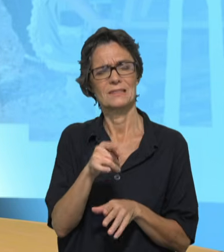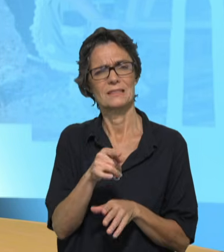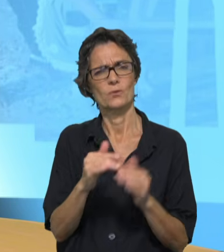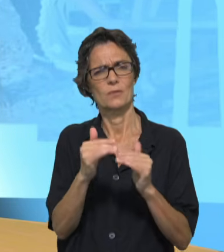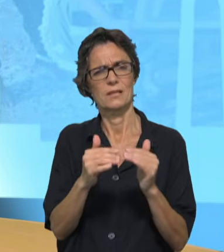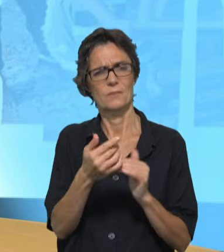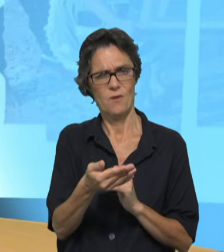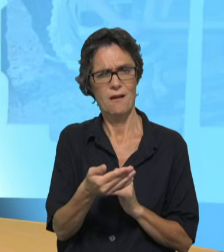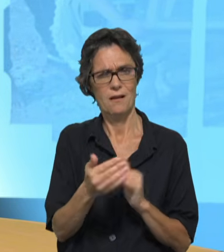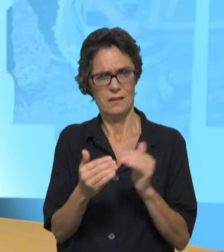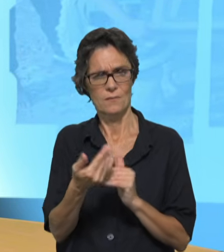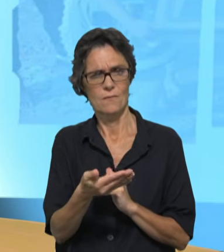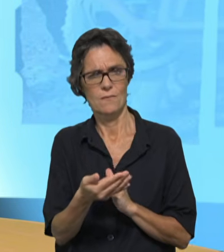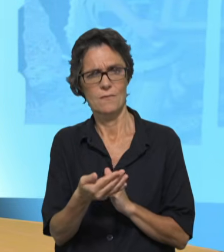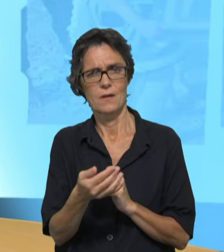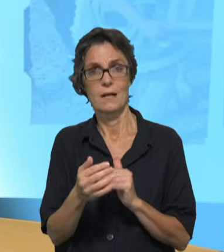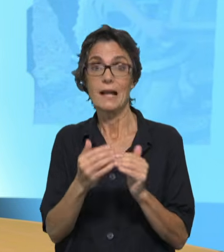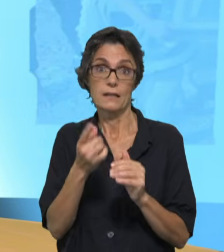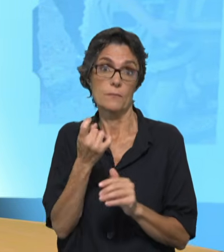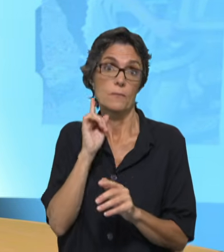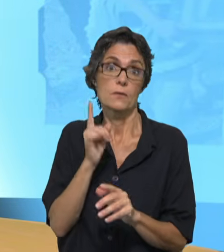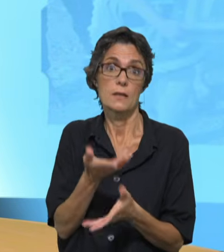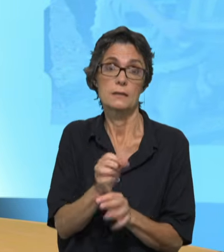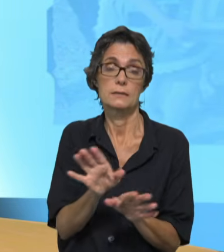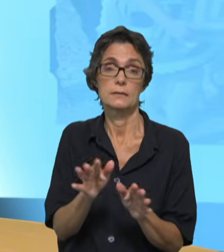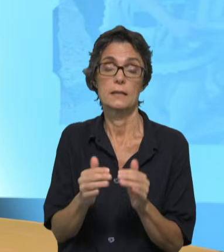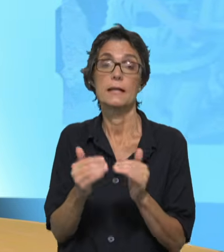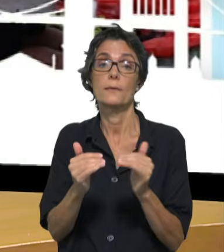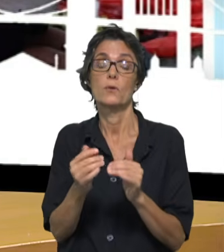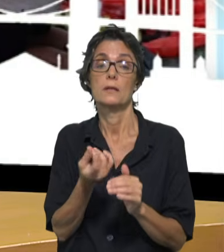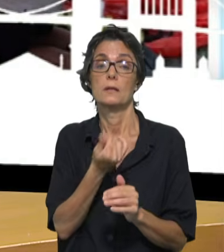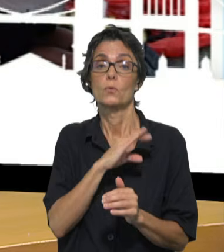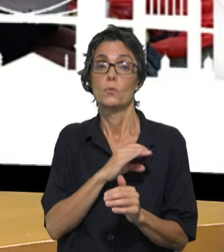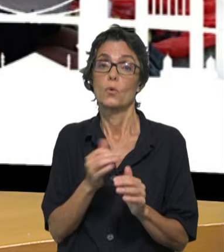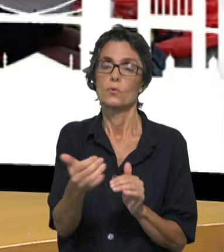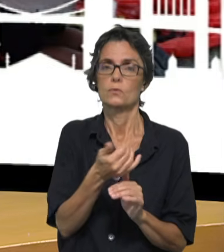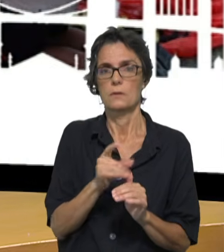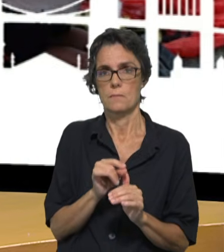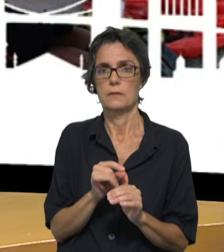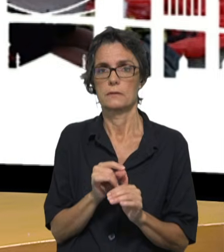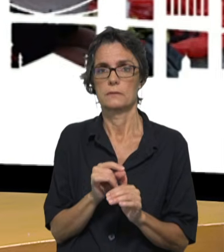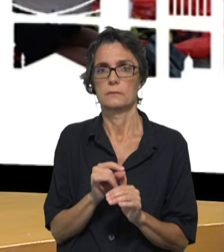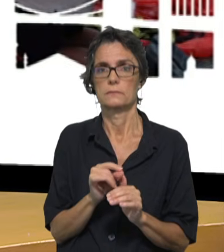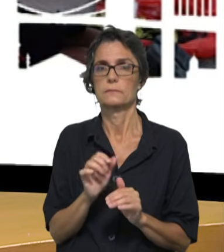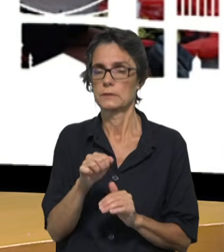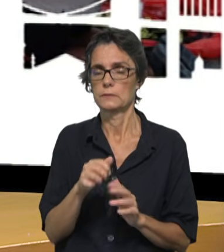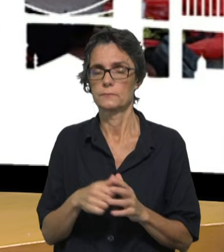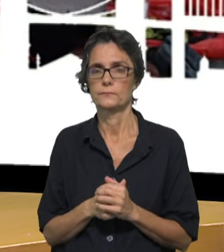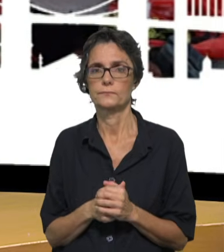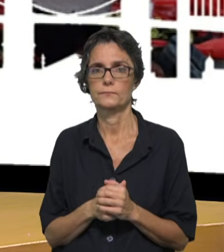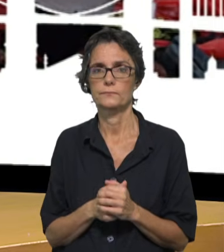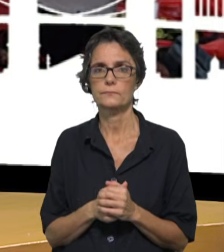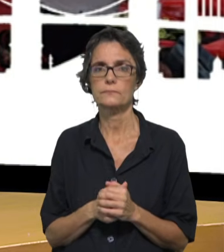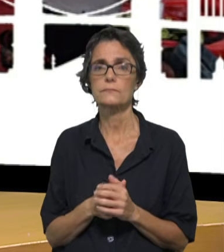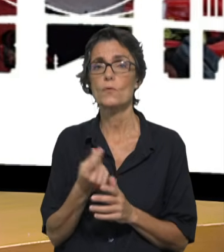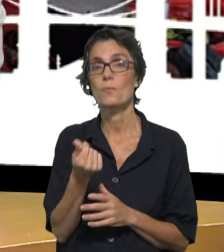equilíbrio. Há esse equilíbrio a fazer e, sobretudo, o equilíbrio do lucro também a fazer. O equilíbrio do lucro a fazer. Pronto. Muitas vezes os preços até